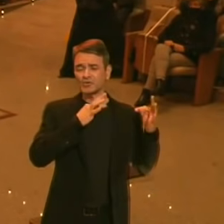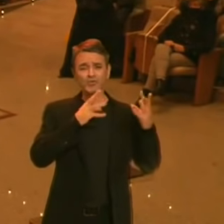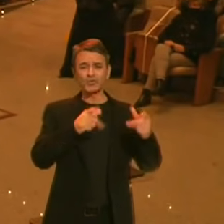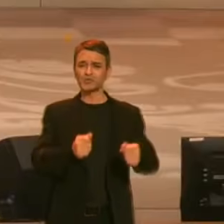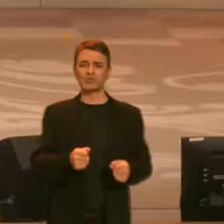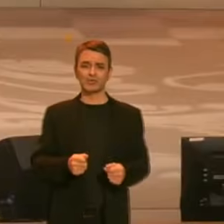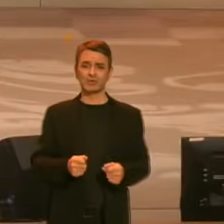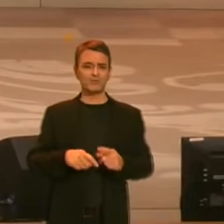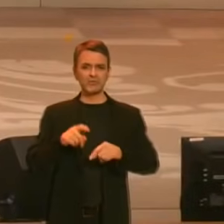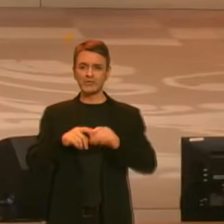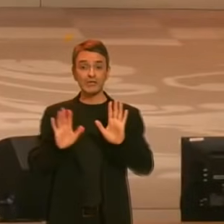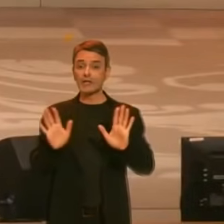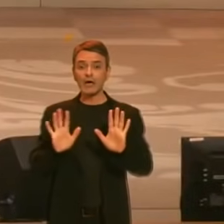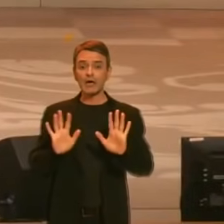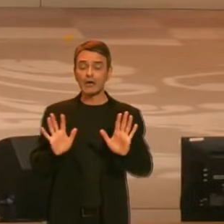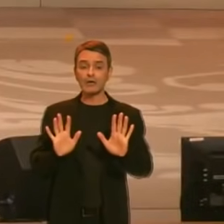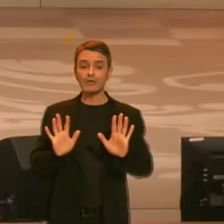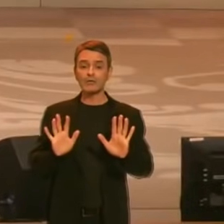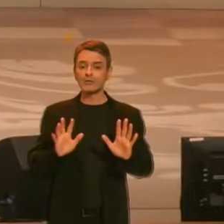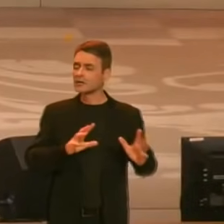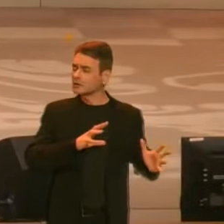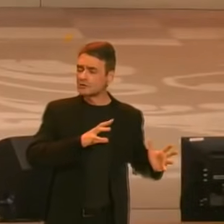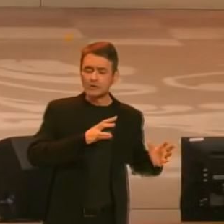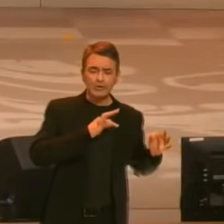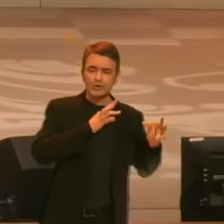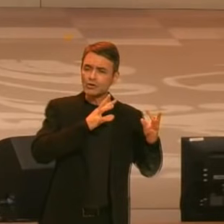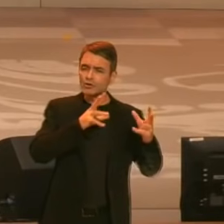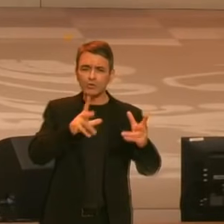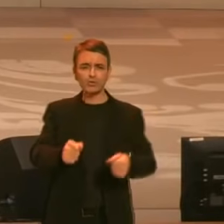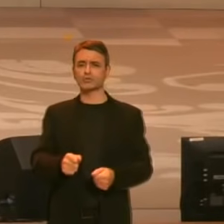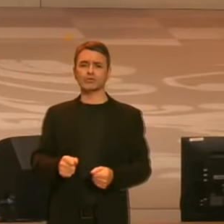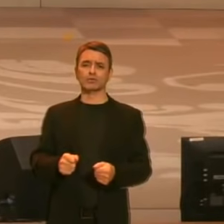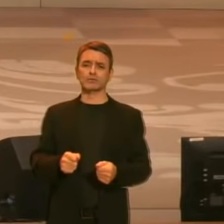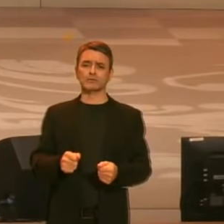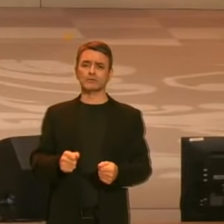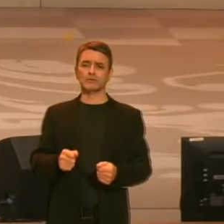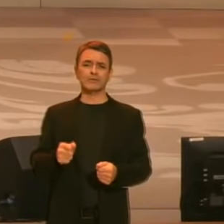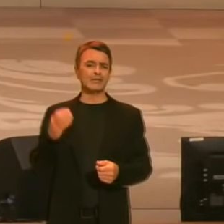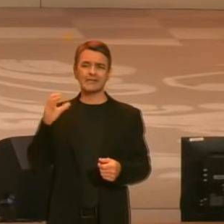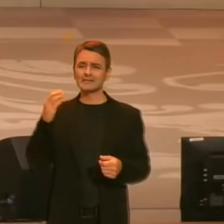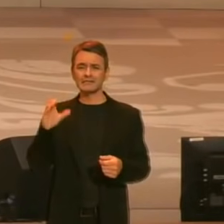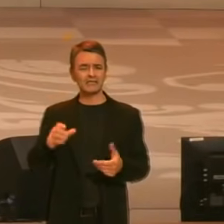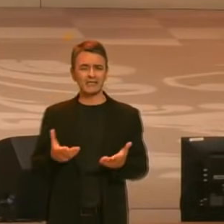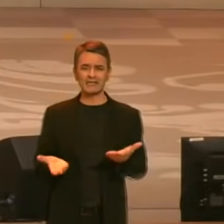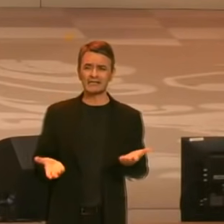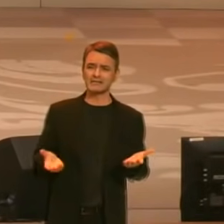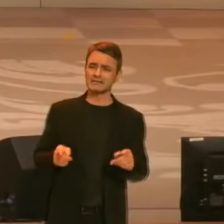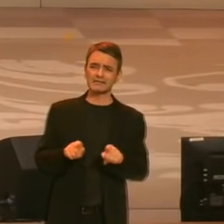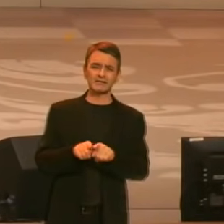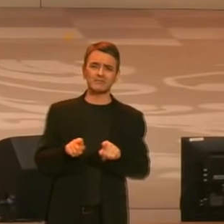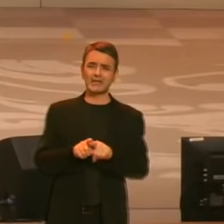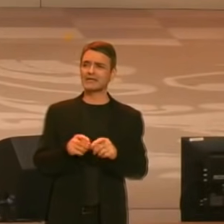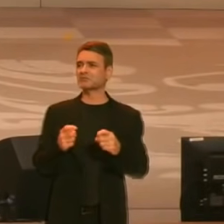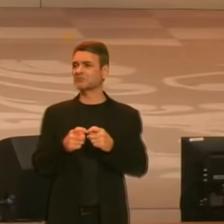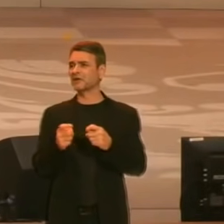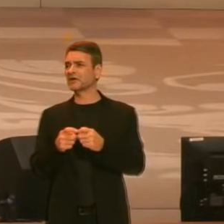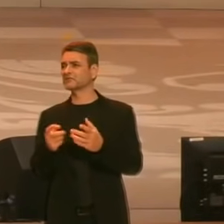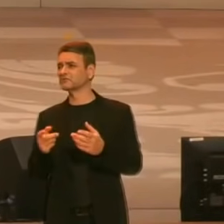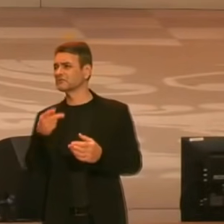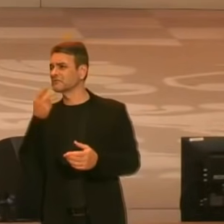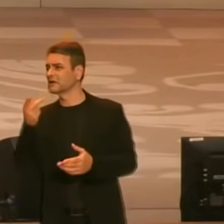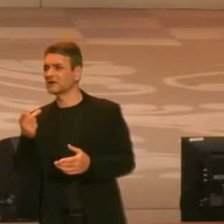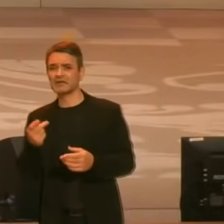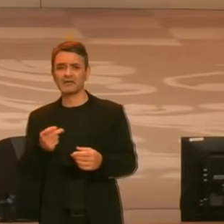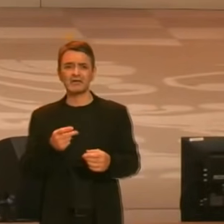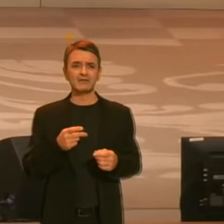política, não. Eu estou falando em todas as áreas. Até na ciência. Você vê lá, o médico diz isso, o outro médico diz